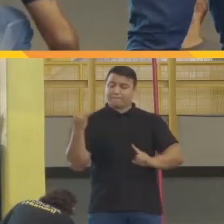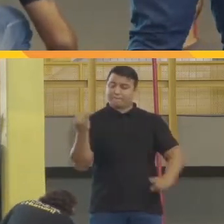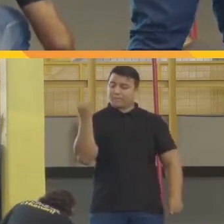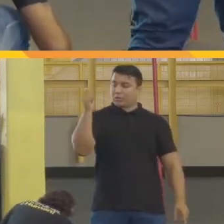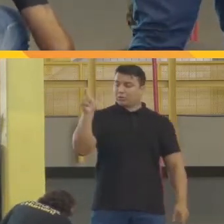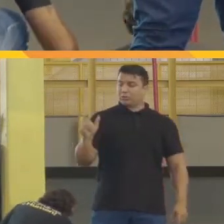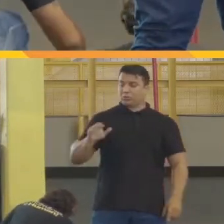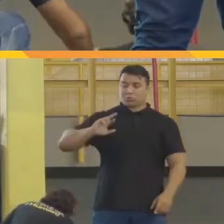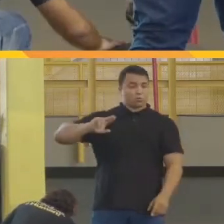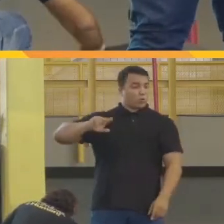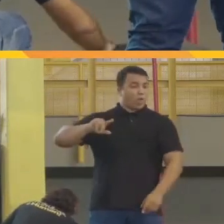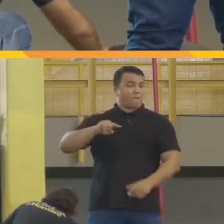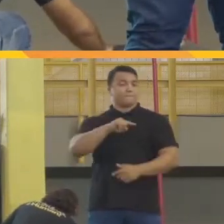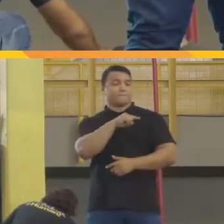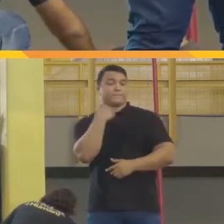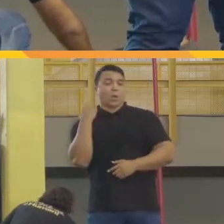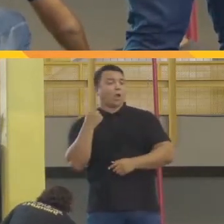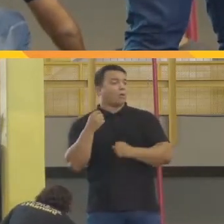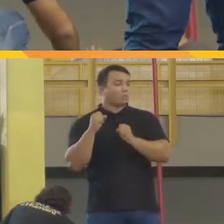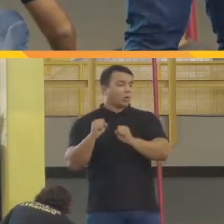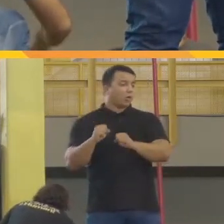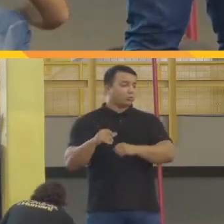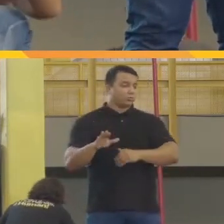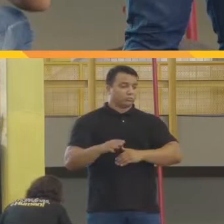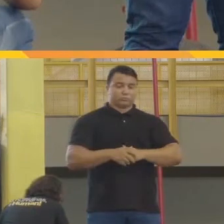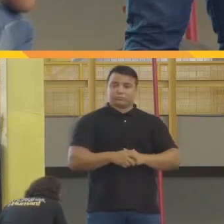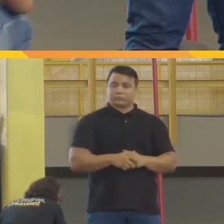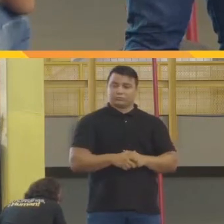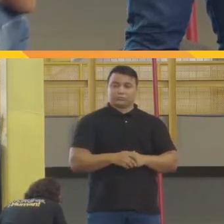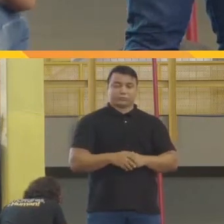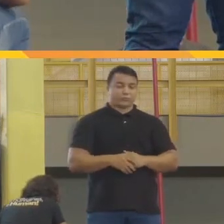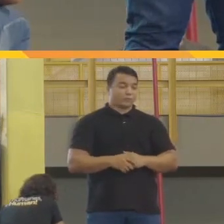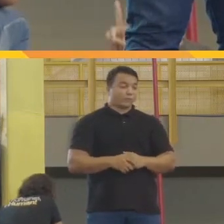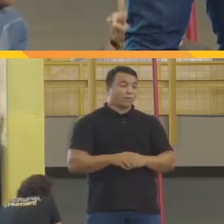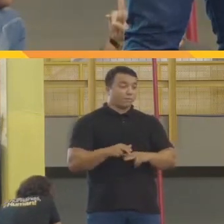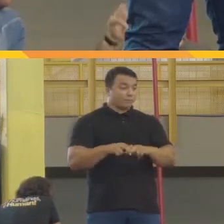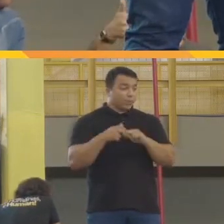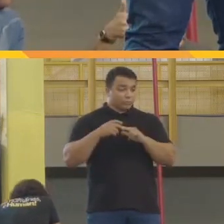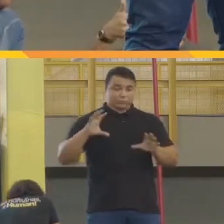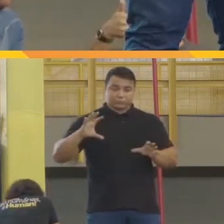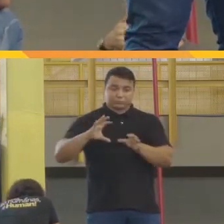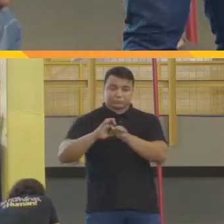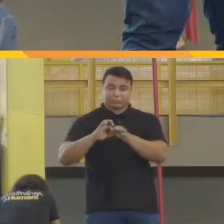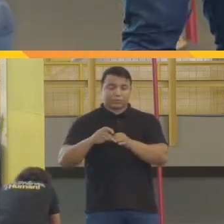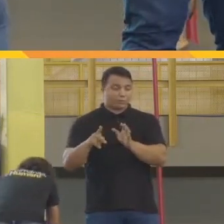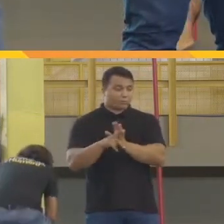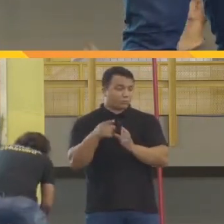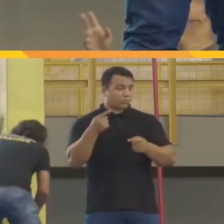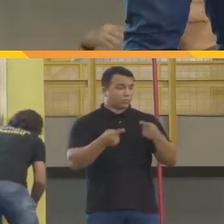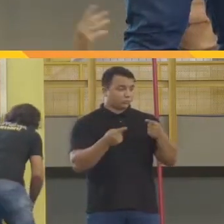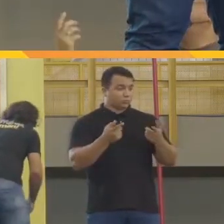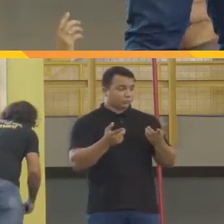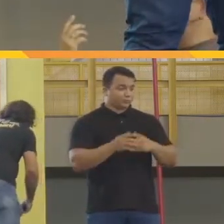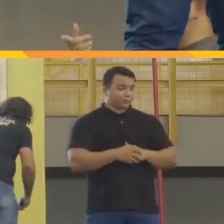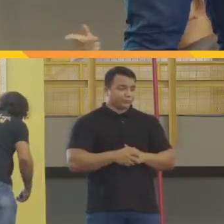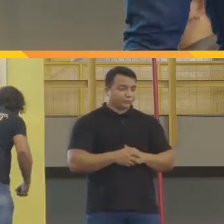importantes. Então, soma-se muito à ideia de necropolítica,